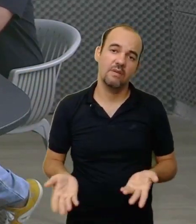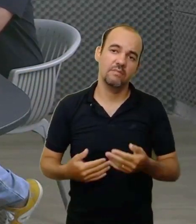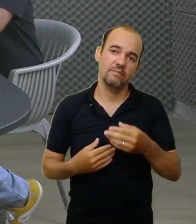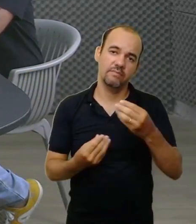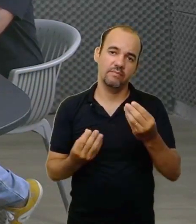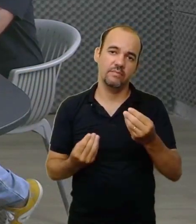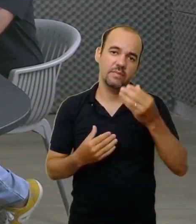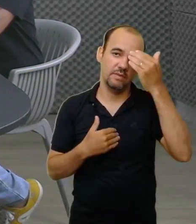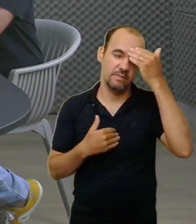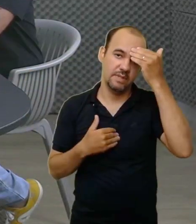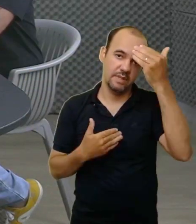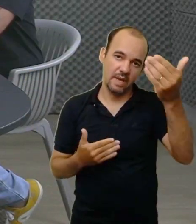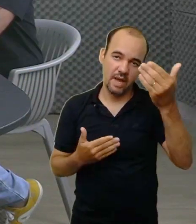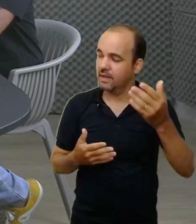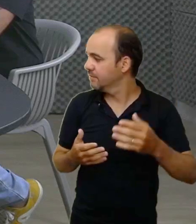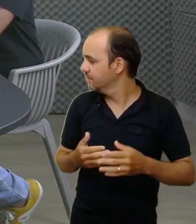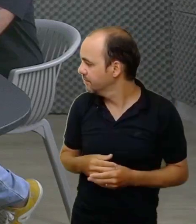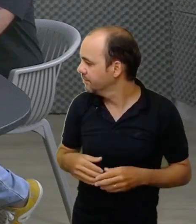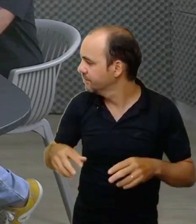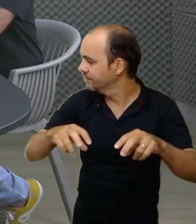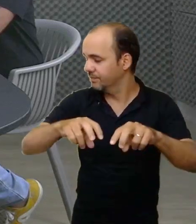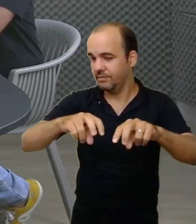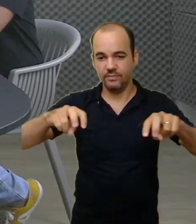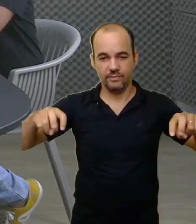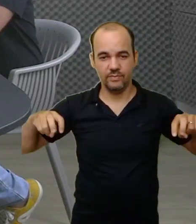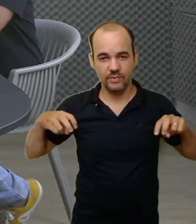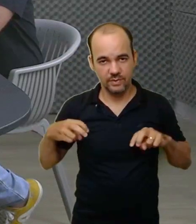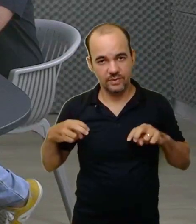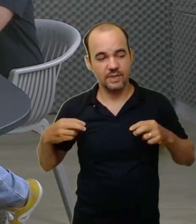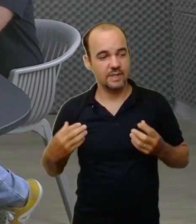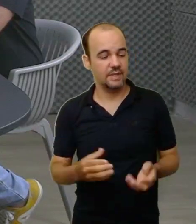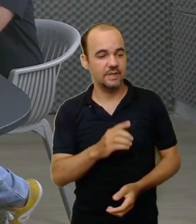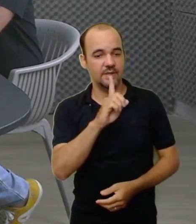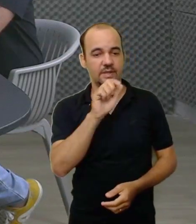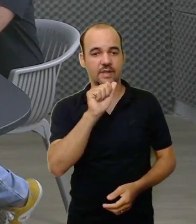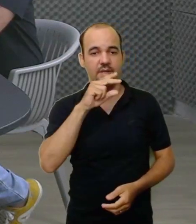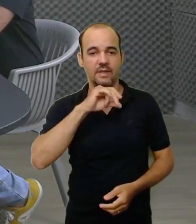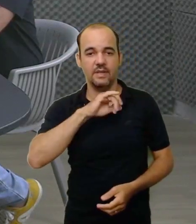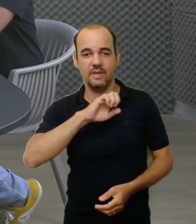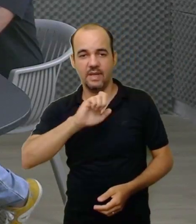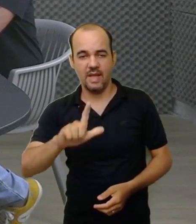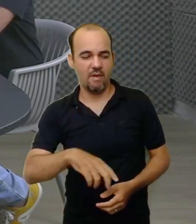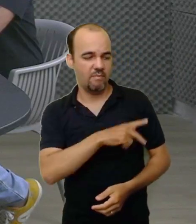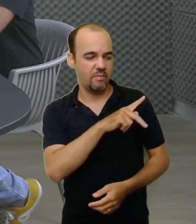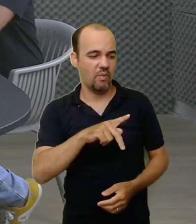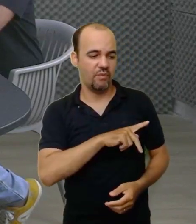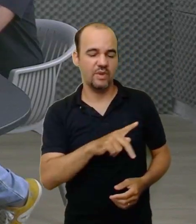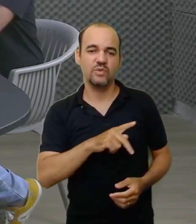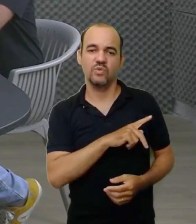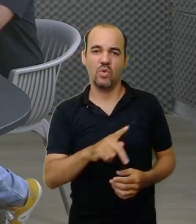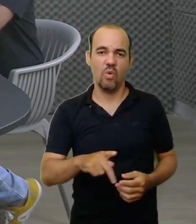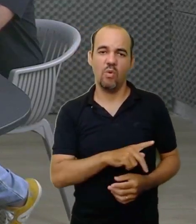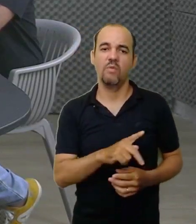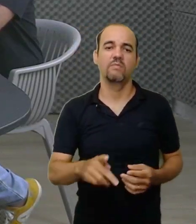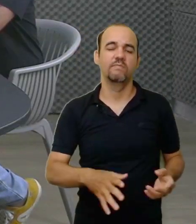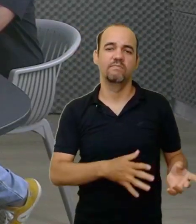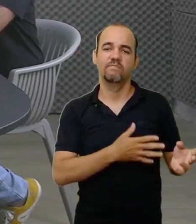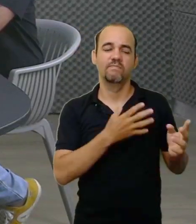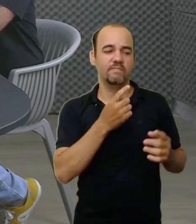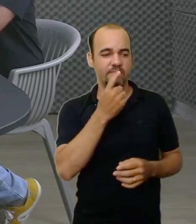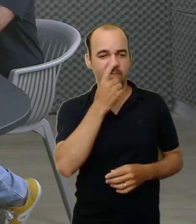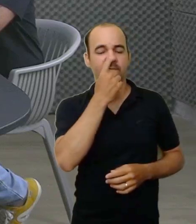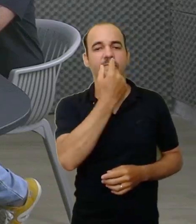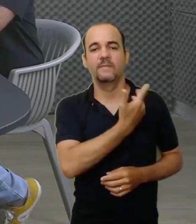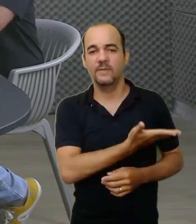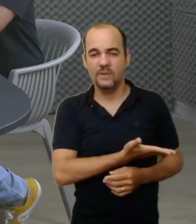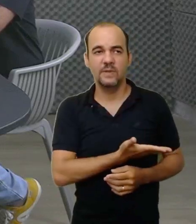vocês. Daniel, você é um professor que nos inspira, então é muito Isso. importante você estar aqui para fazer esse programa brilhar mais. Então eu vejo o